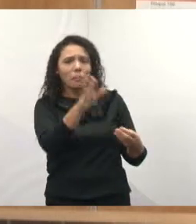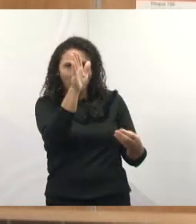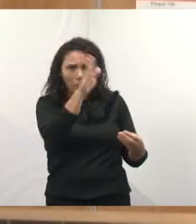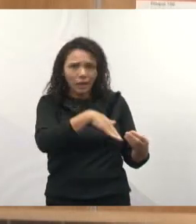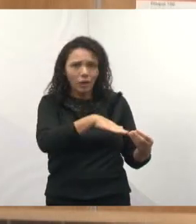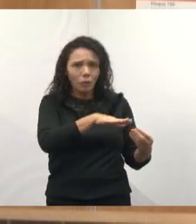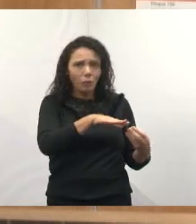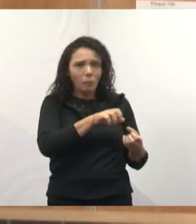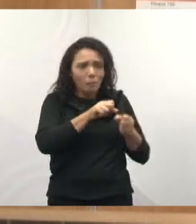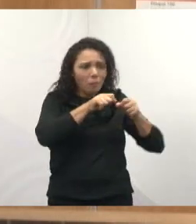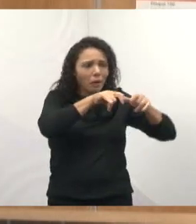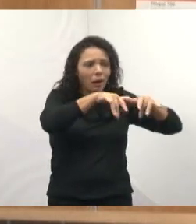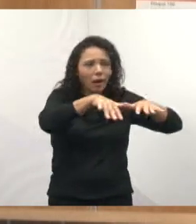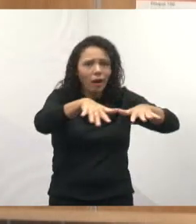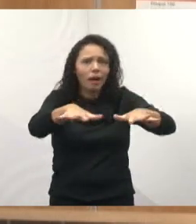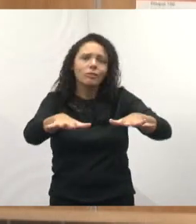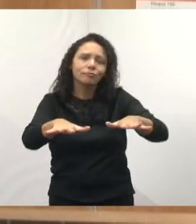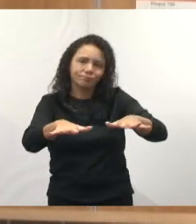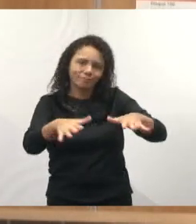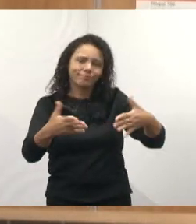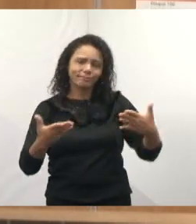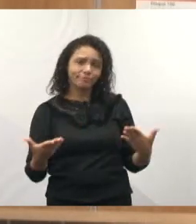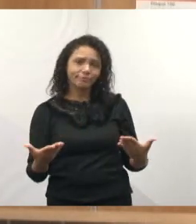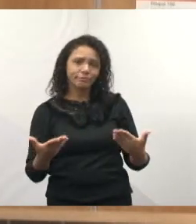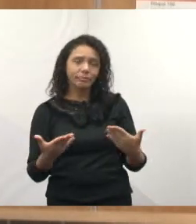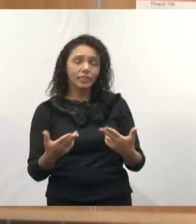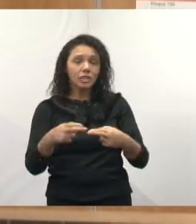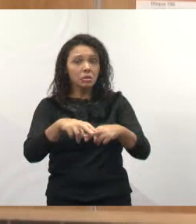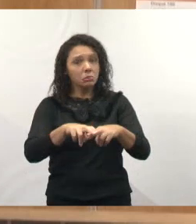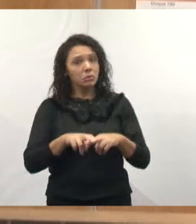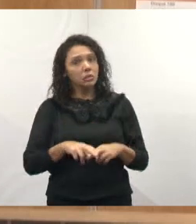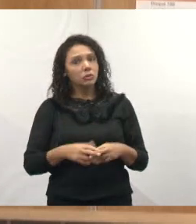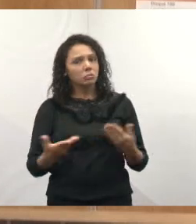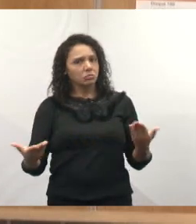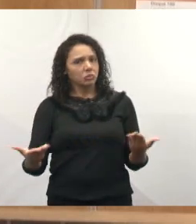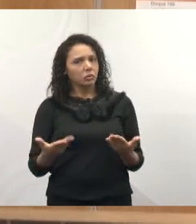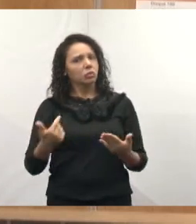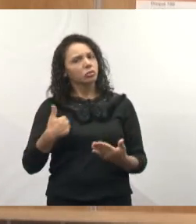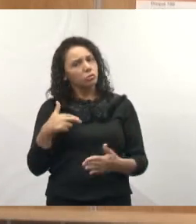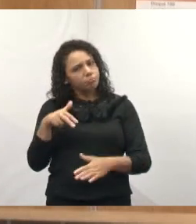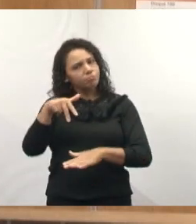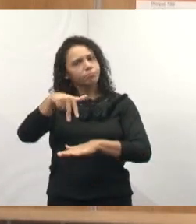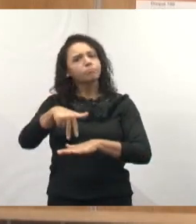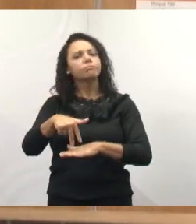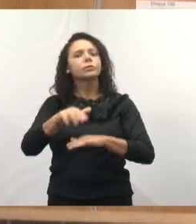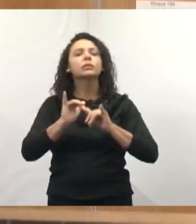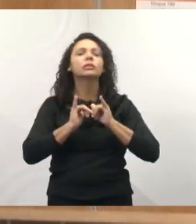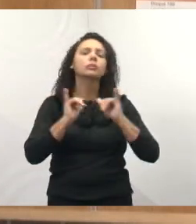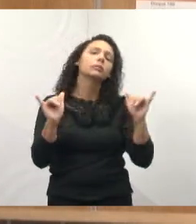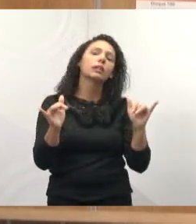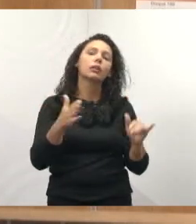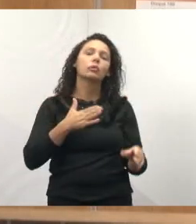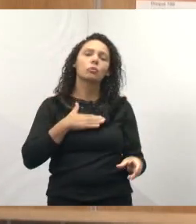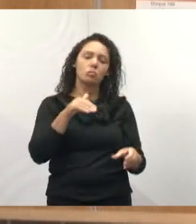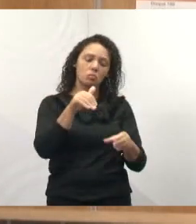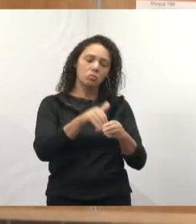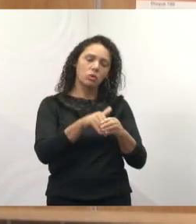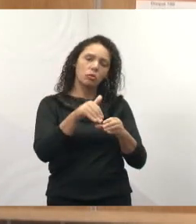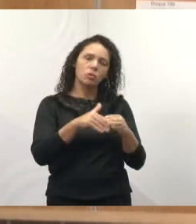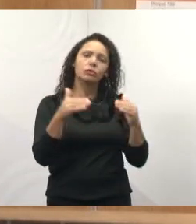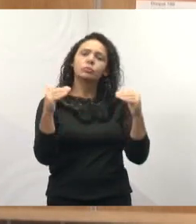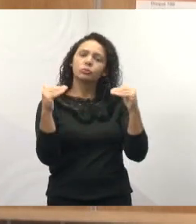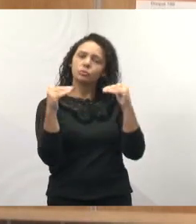mas eu subi nessa tribuna para falar que vou votar as contas do prefeito com o coração tranquilo, em paz,